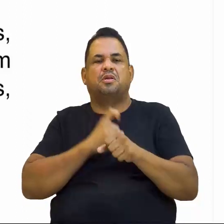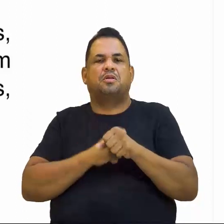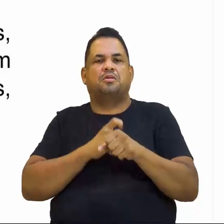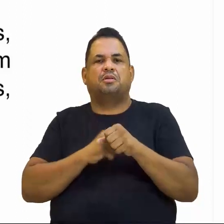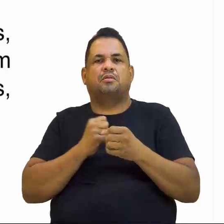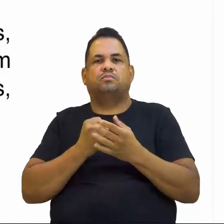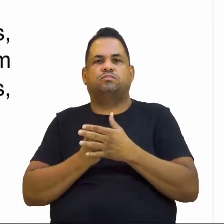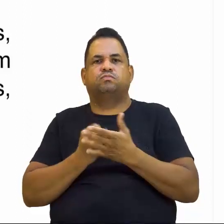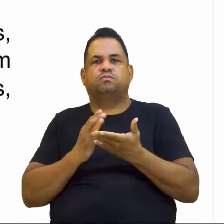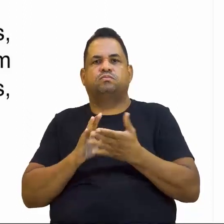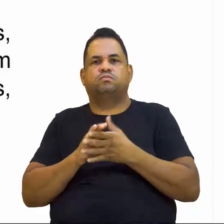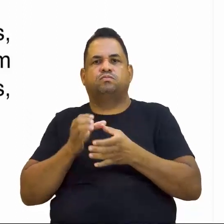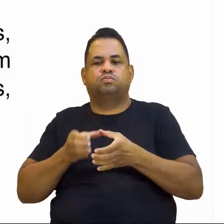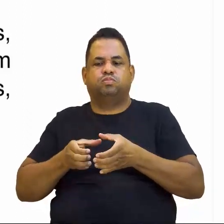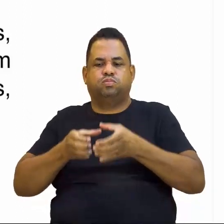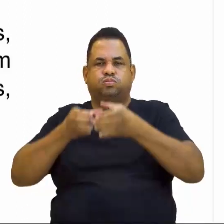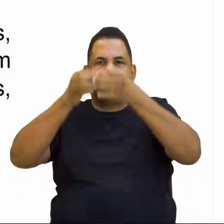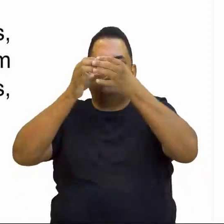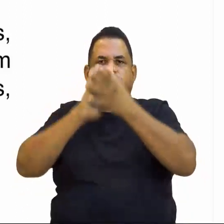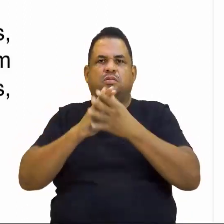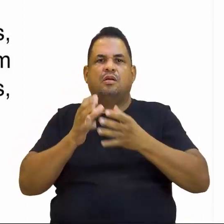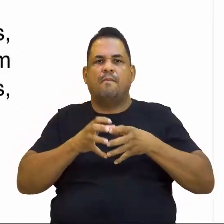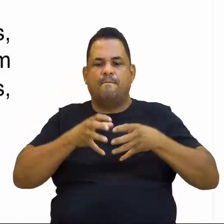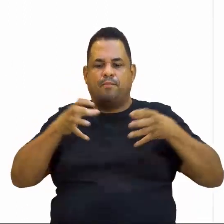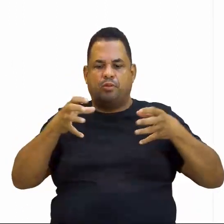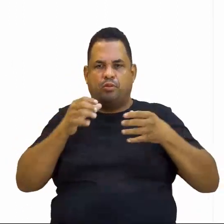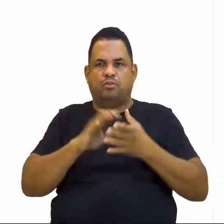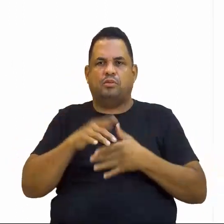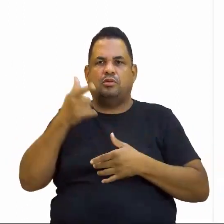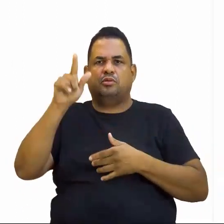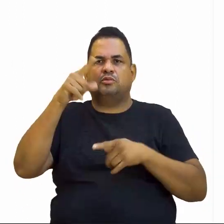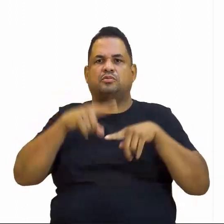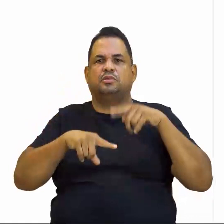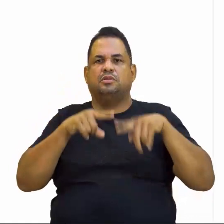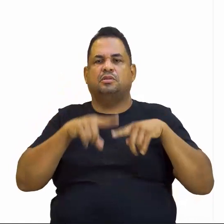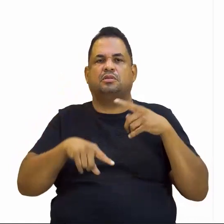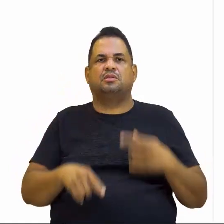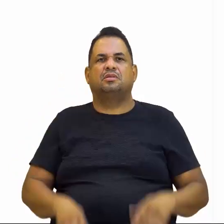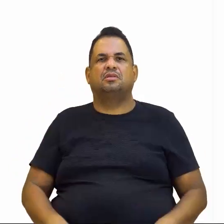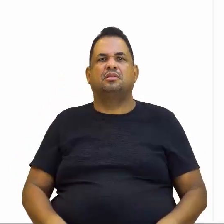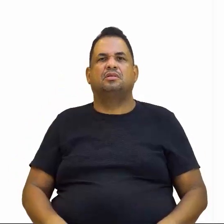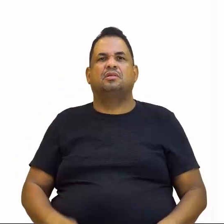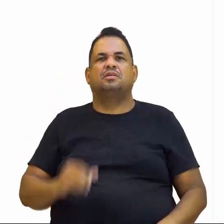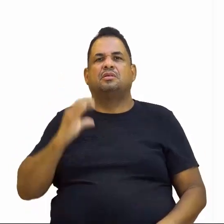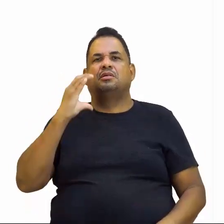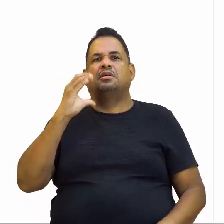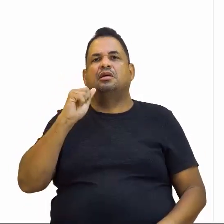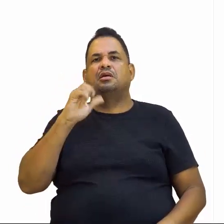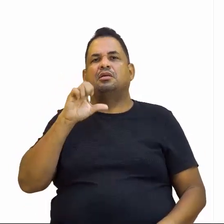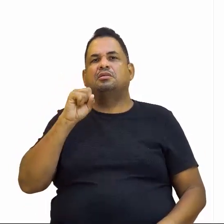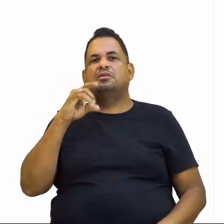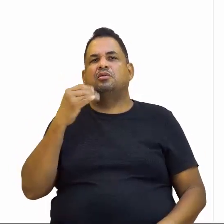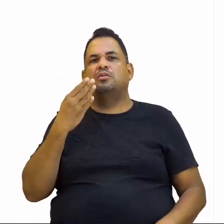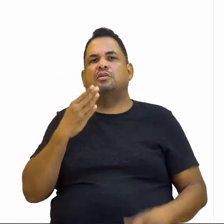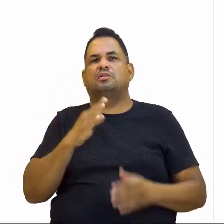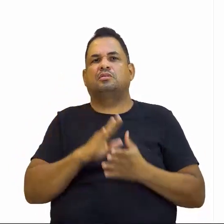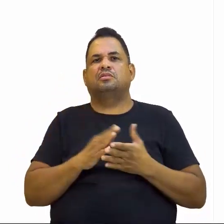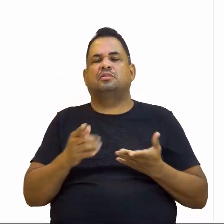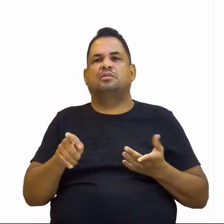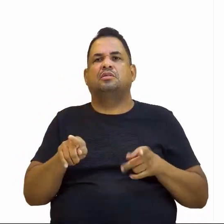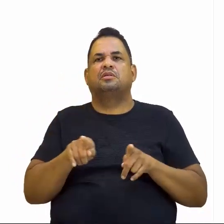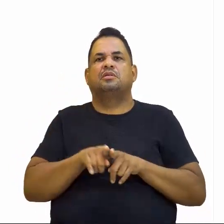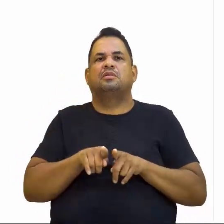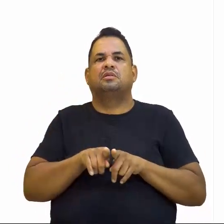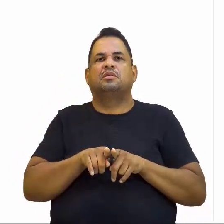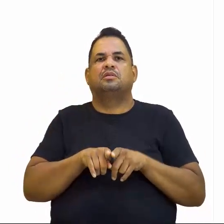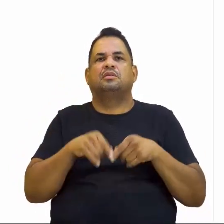foguetes, explosivos, entre outros. Sulfato de cálcio. O sulfato de cálcio